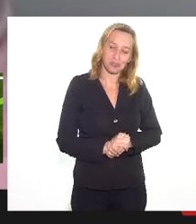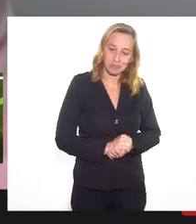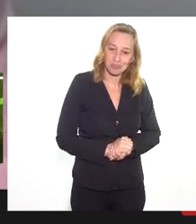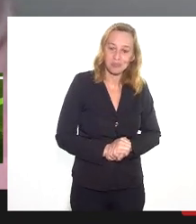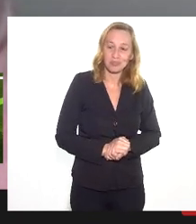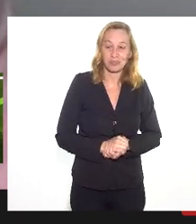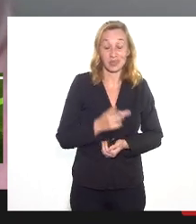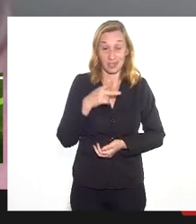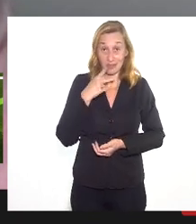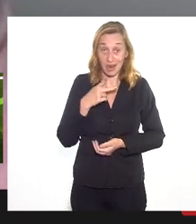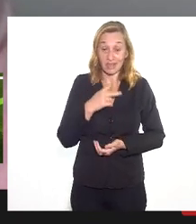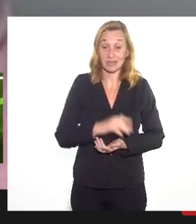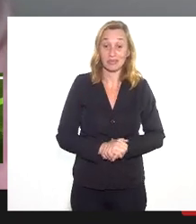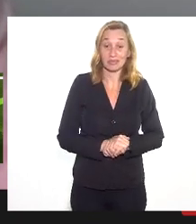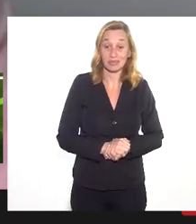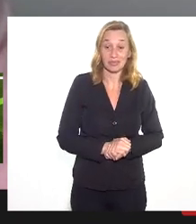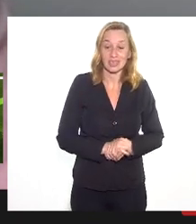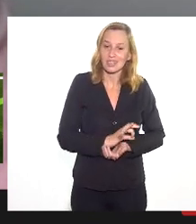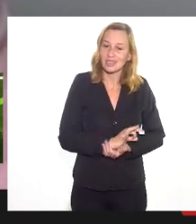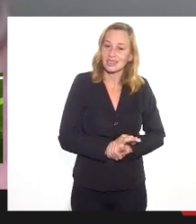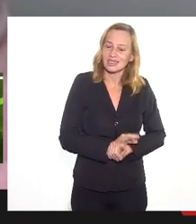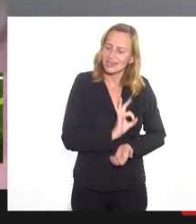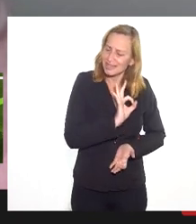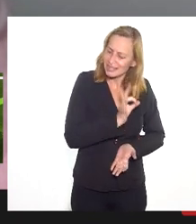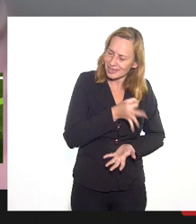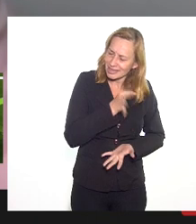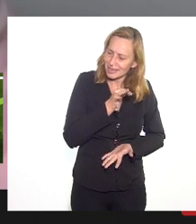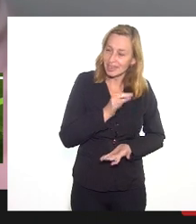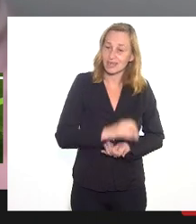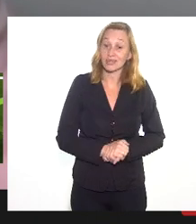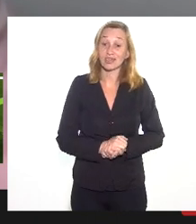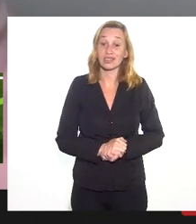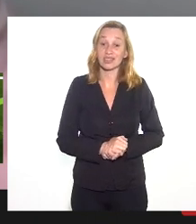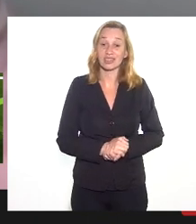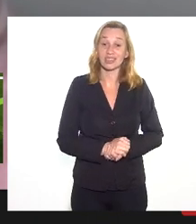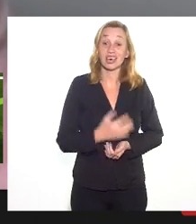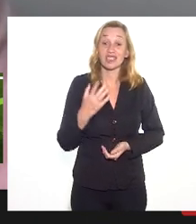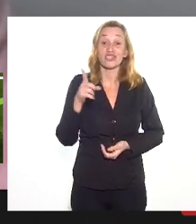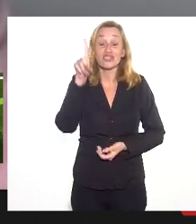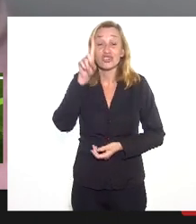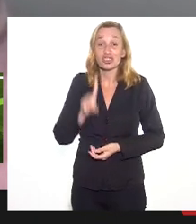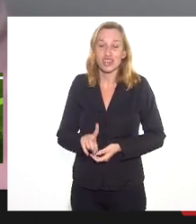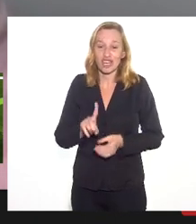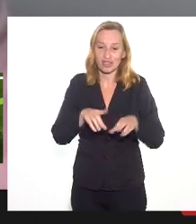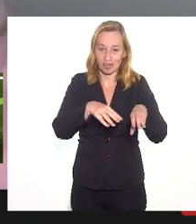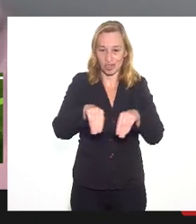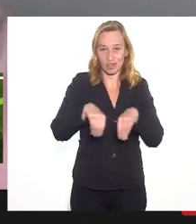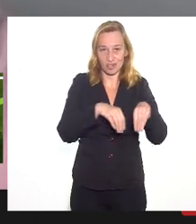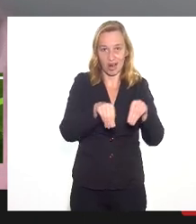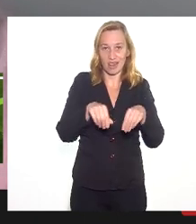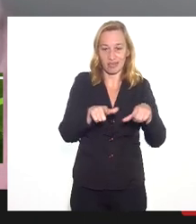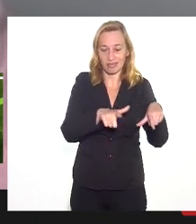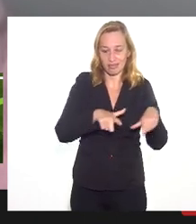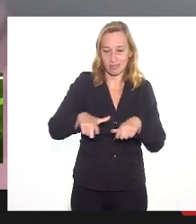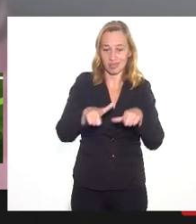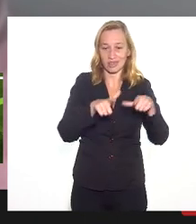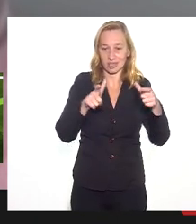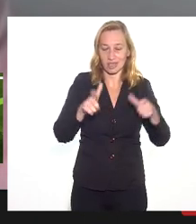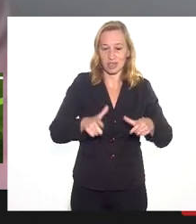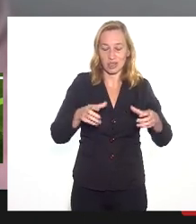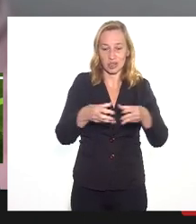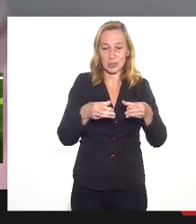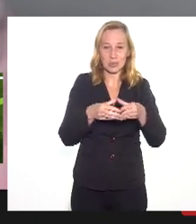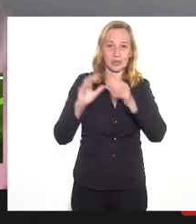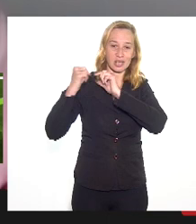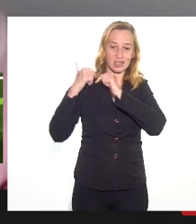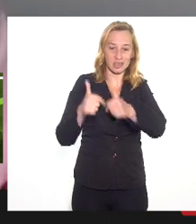trate de forma absolutamente assertiva os chamados direitos territoriais desses povos, seja na